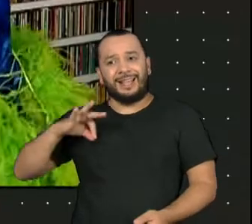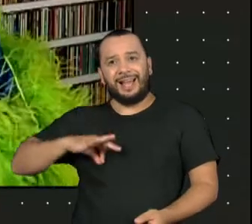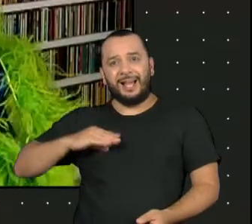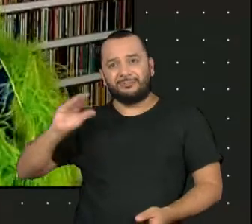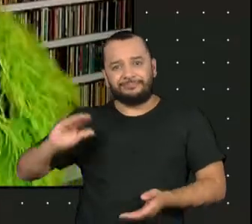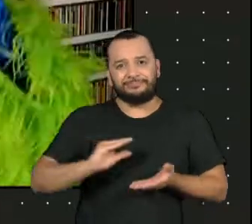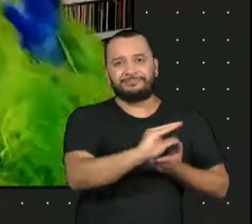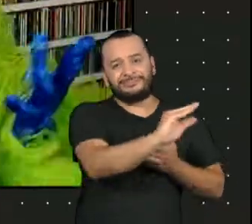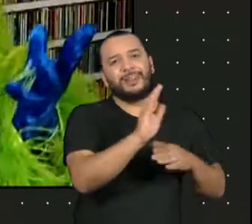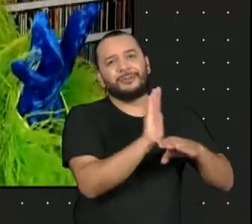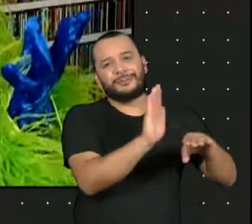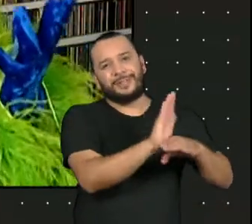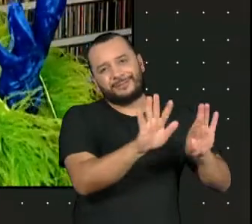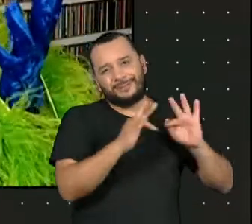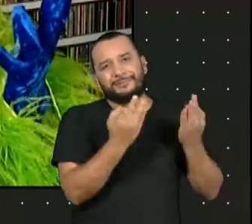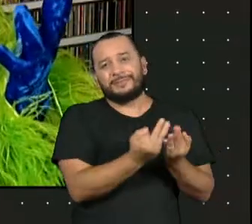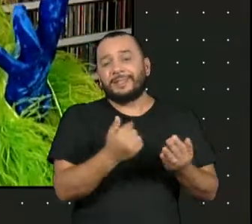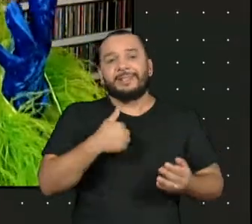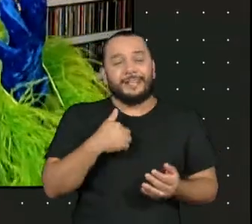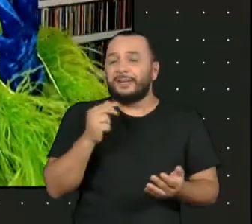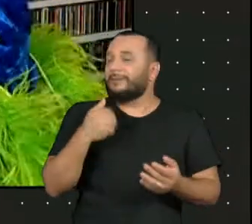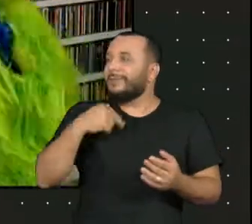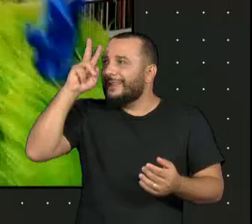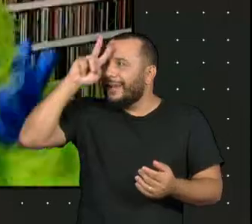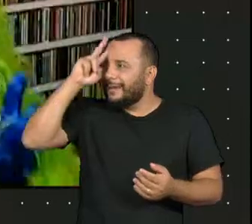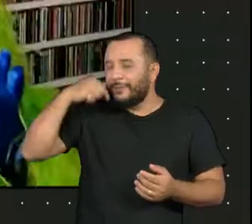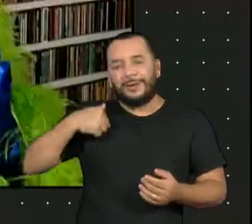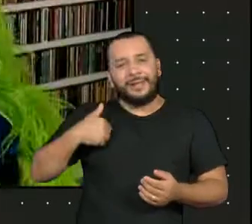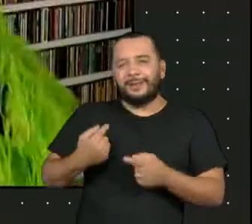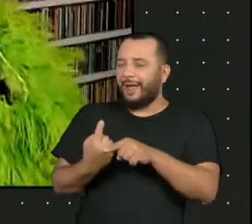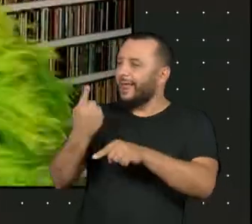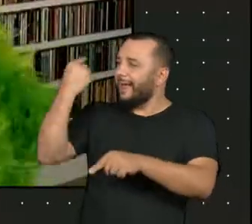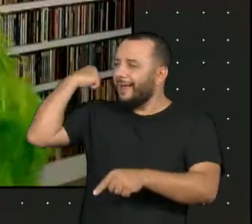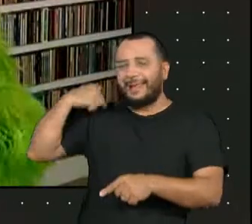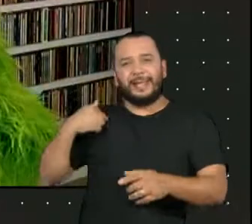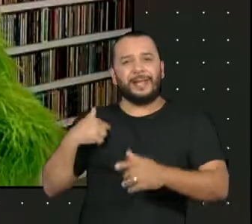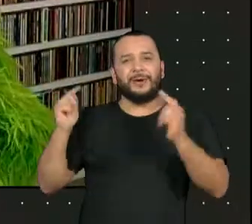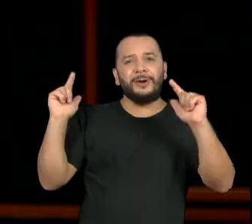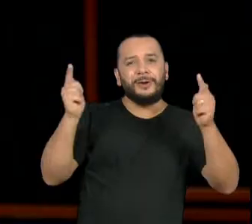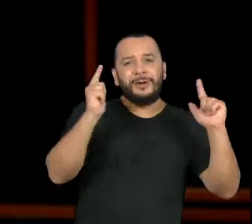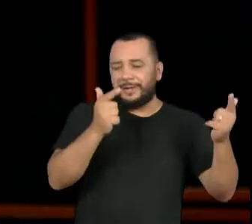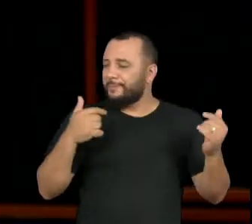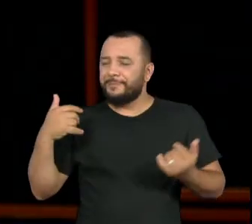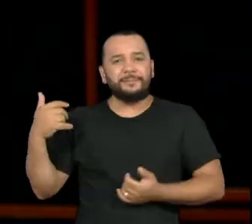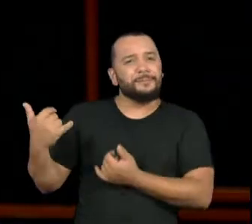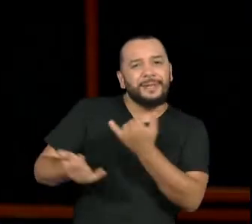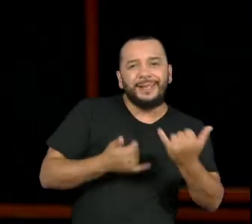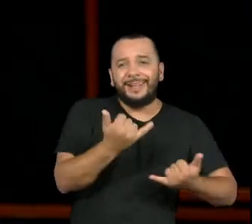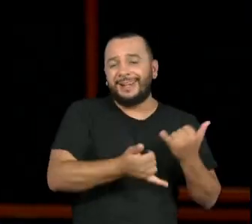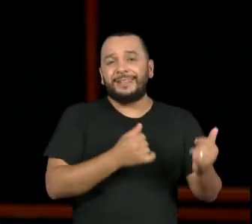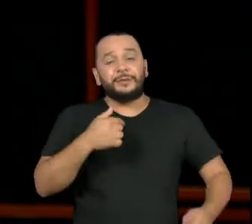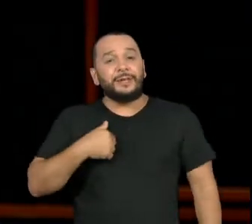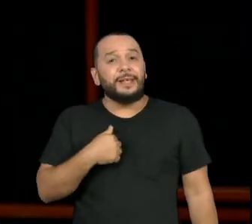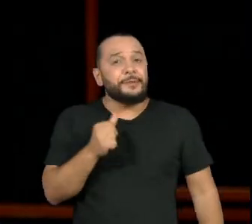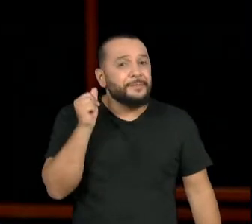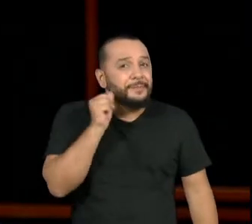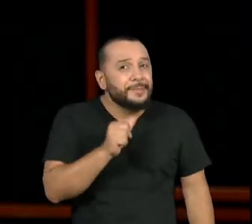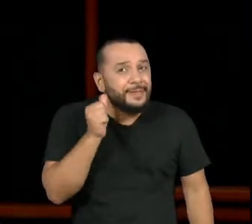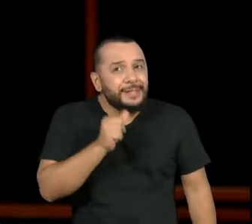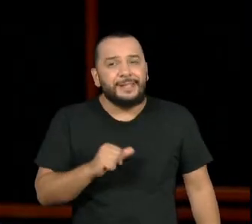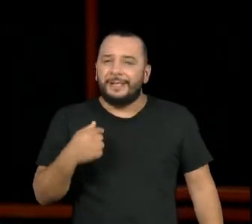sempre curtindo as coisas, sabe? Brincando. Eu fui uma menina Eu fui uma menina